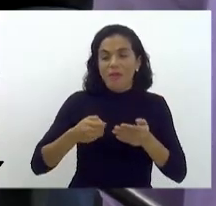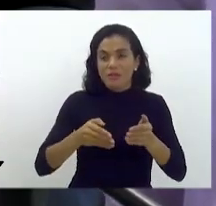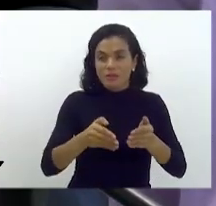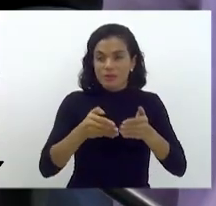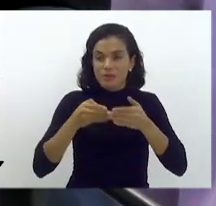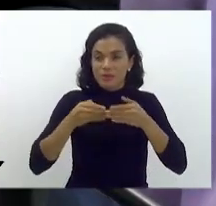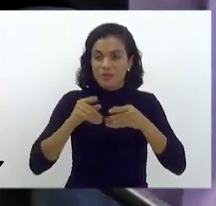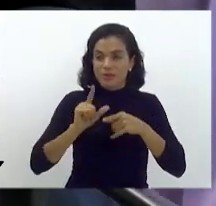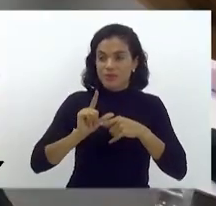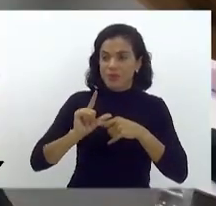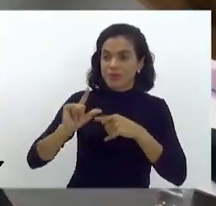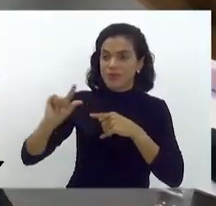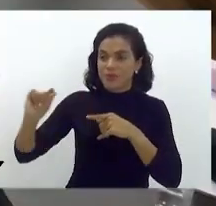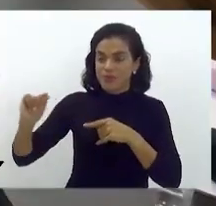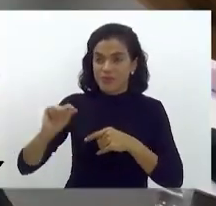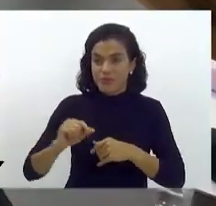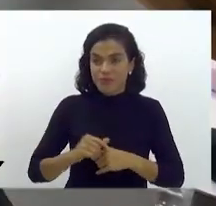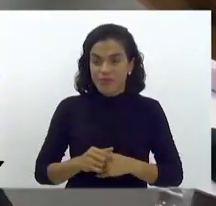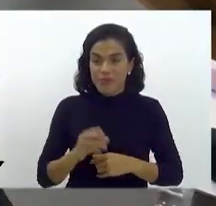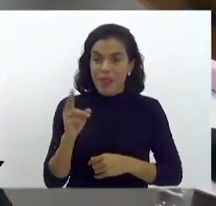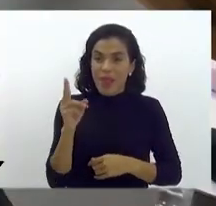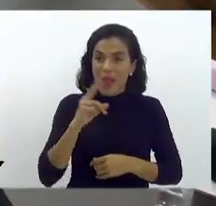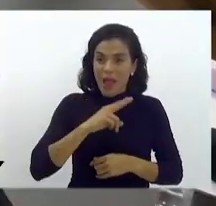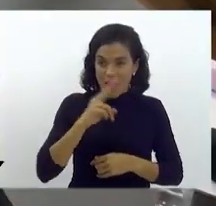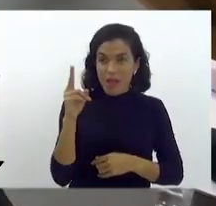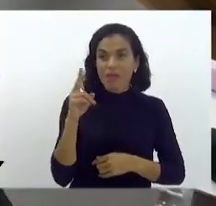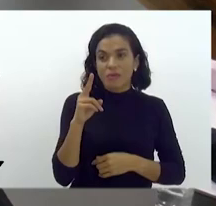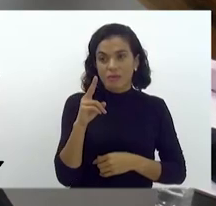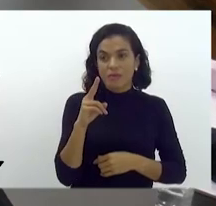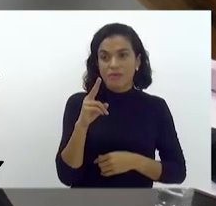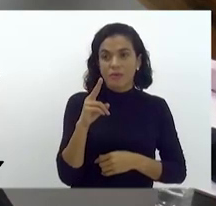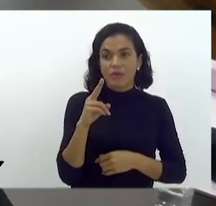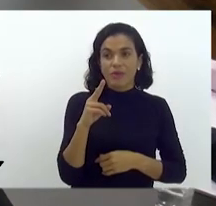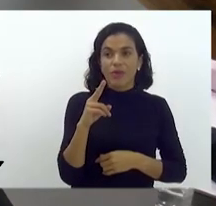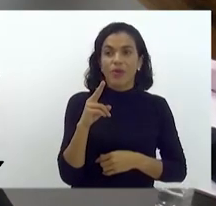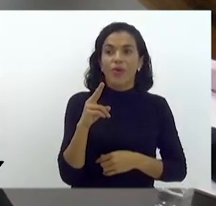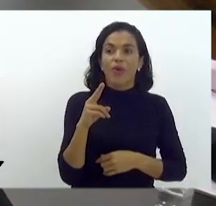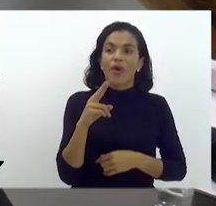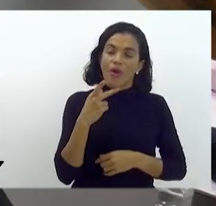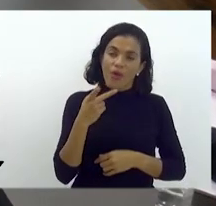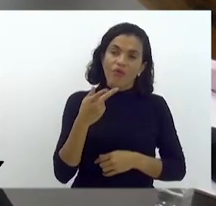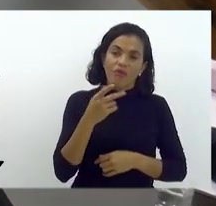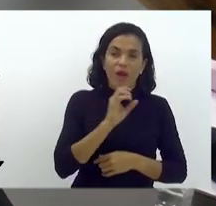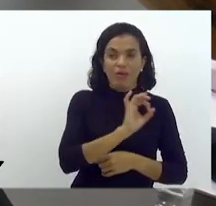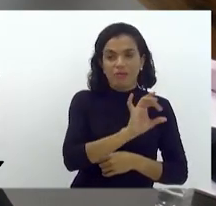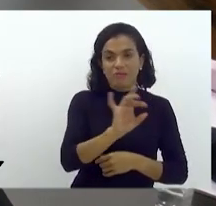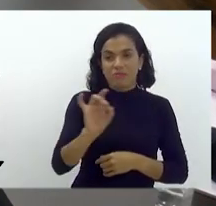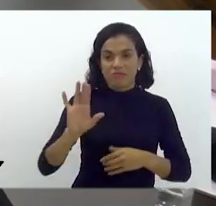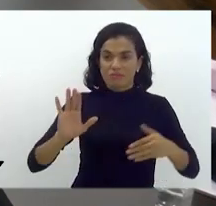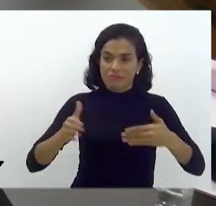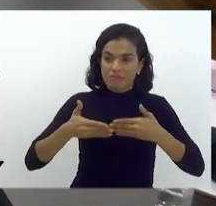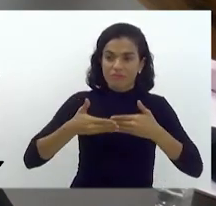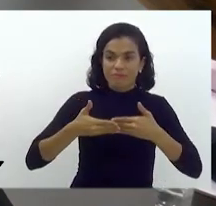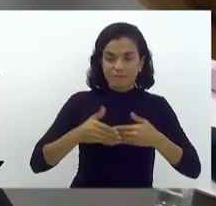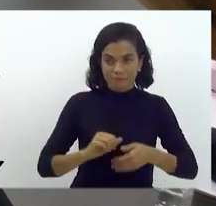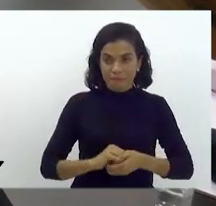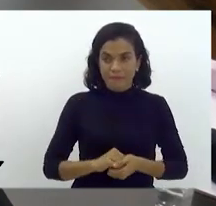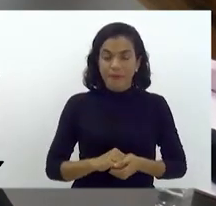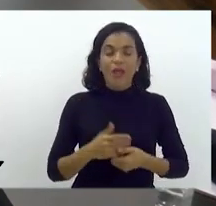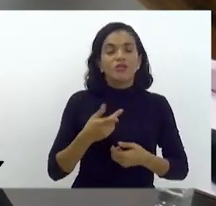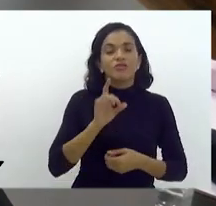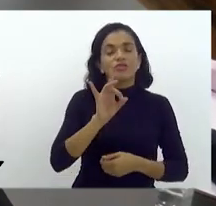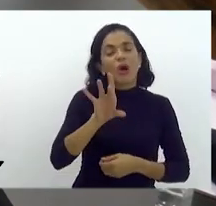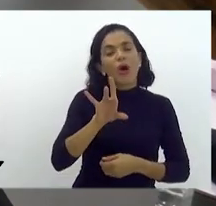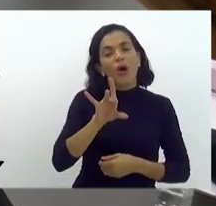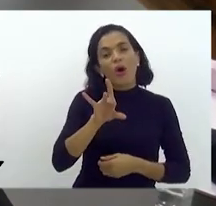Obrigada deputada Dani rapidamente é que aí eu vou abrir paga as considerações finais de todos os palestrantes eu queria